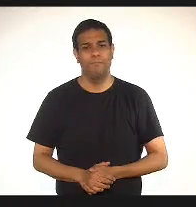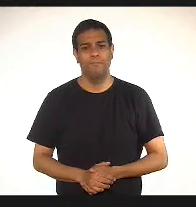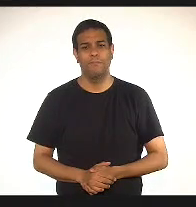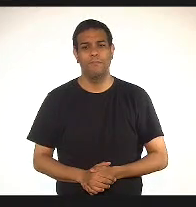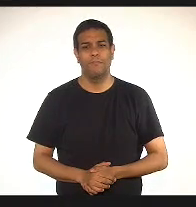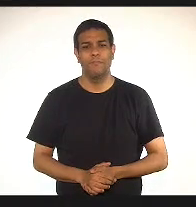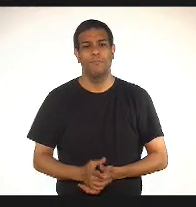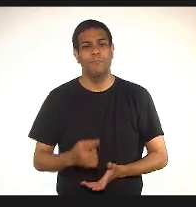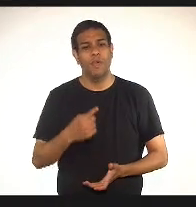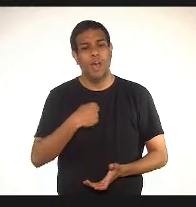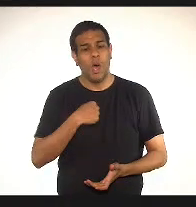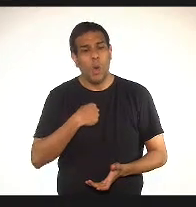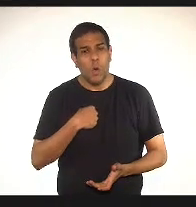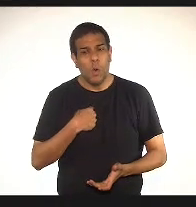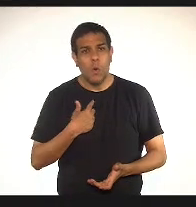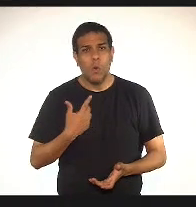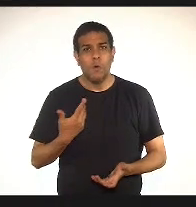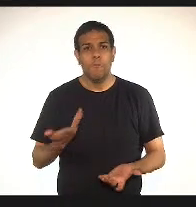E, como eu sou